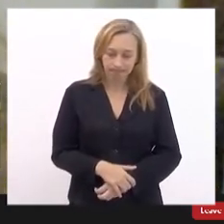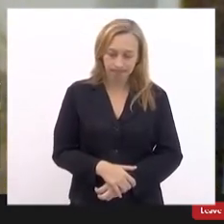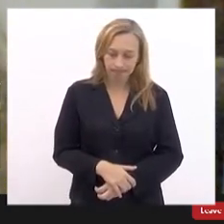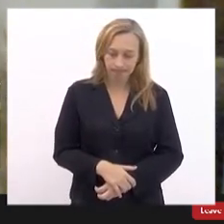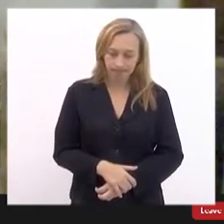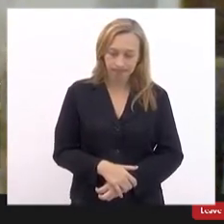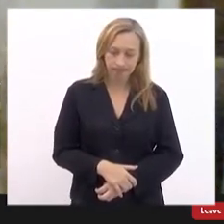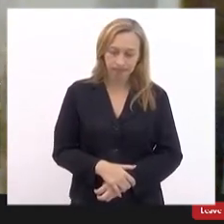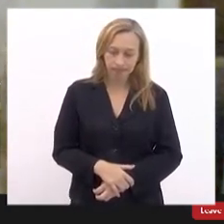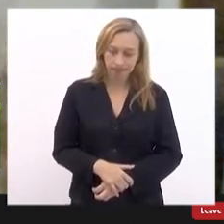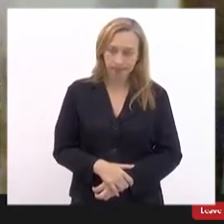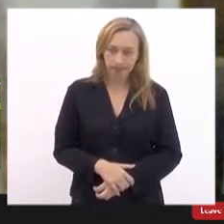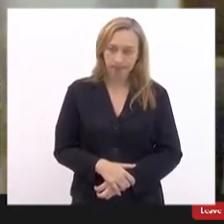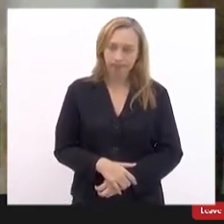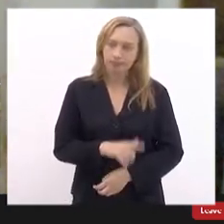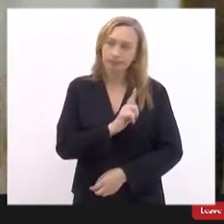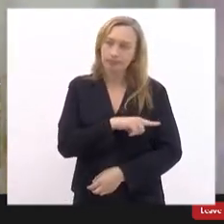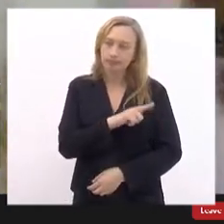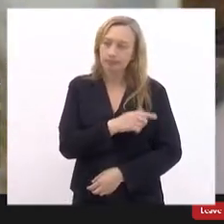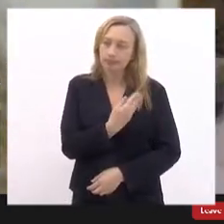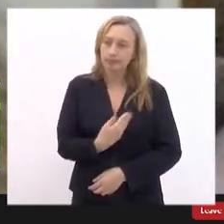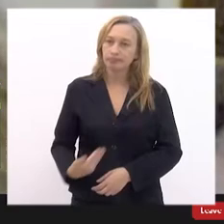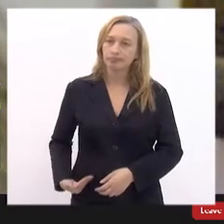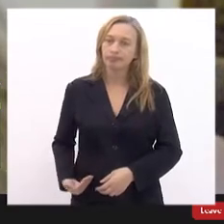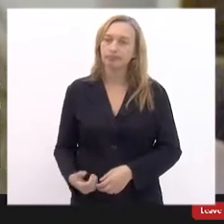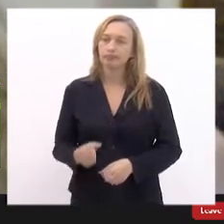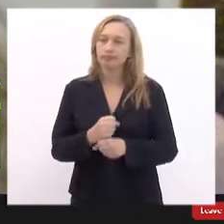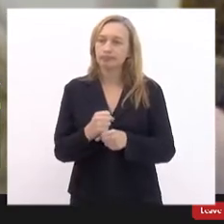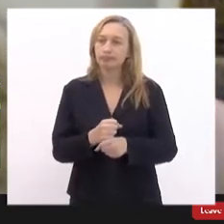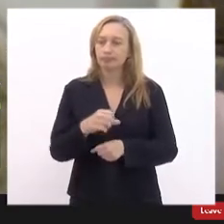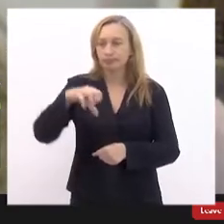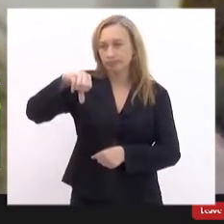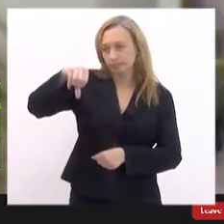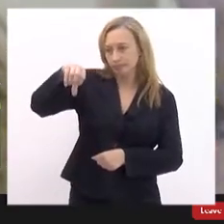Eu sou, assim, uma gestora pública da década de 90,